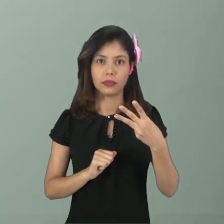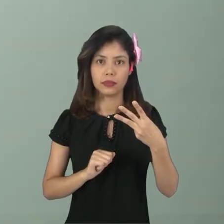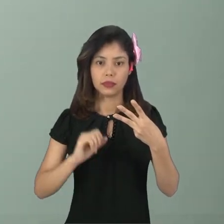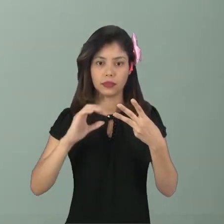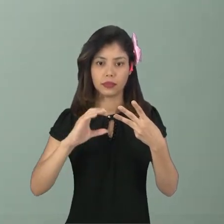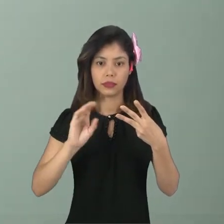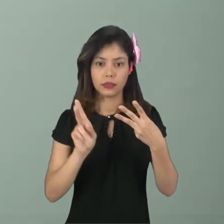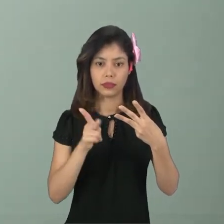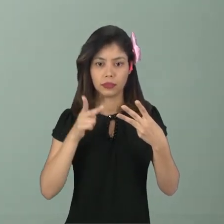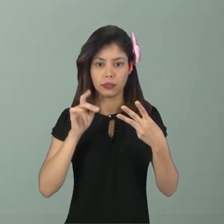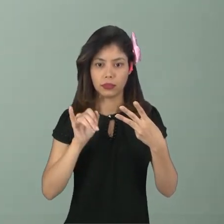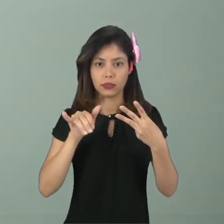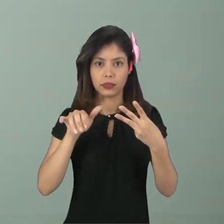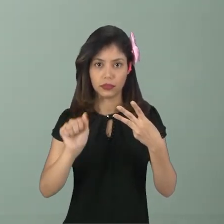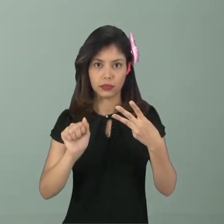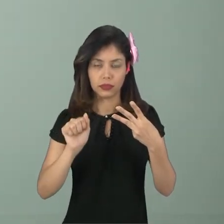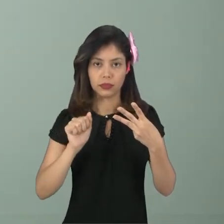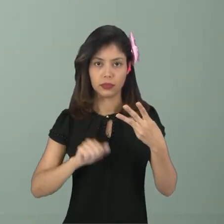cheia